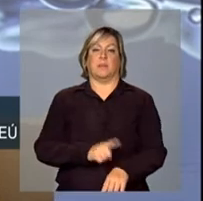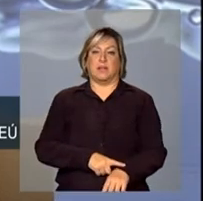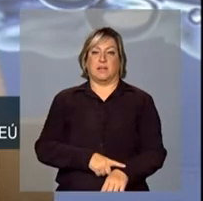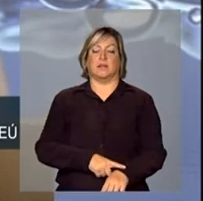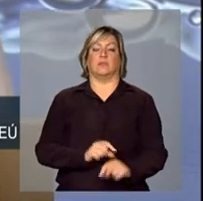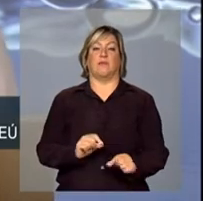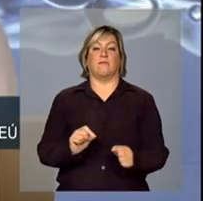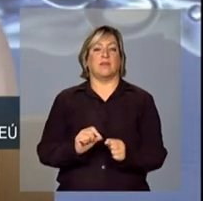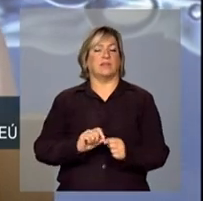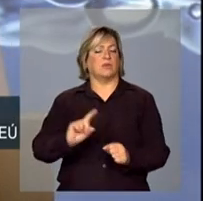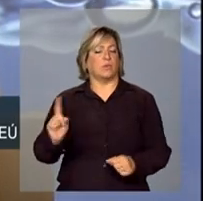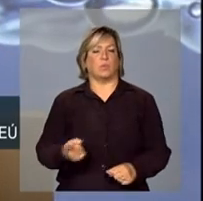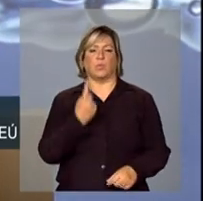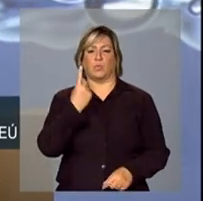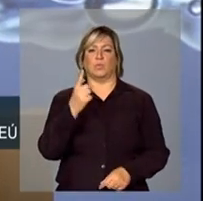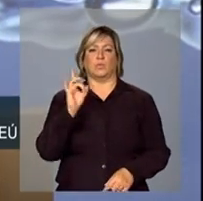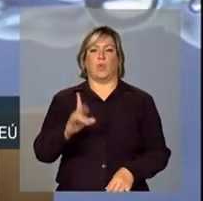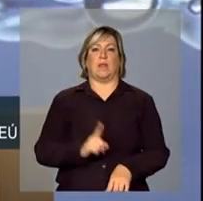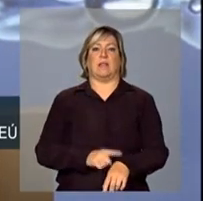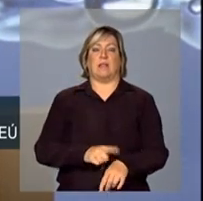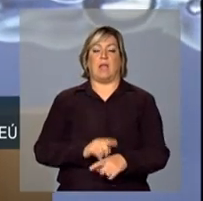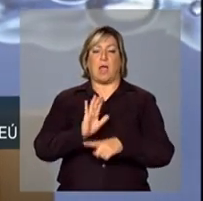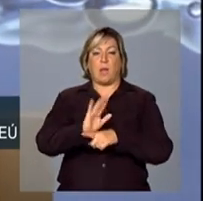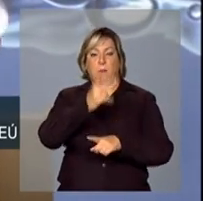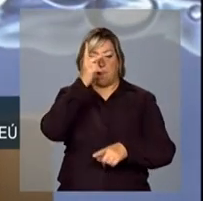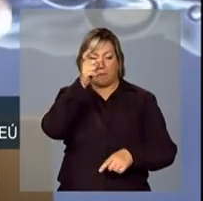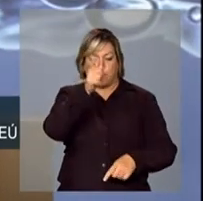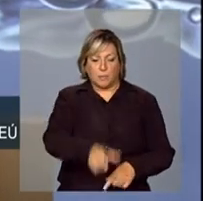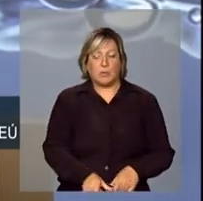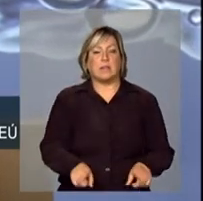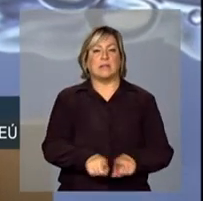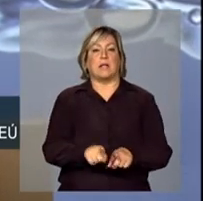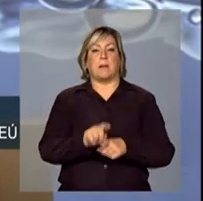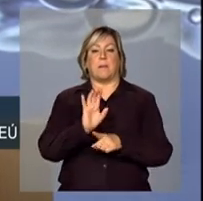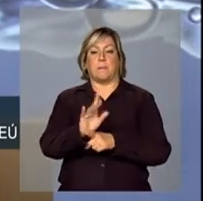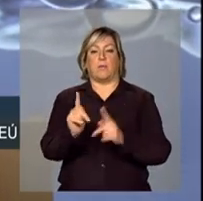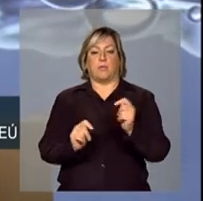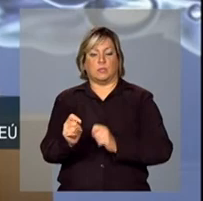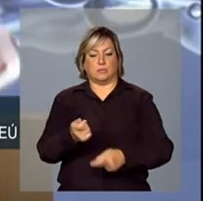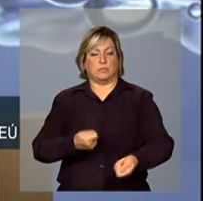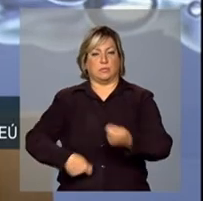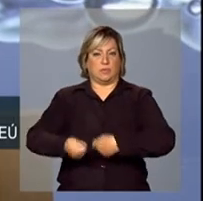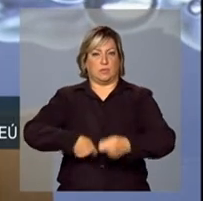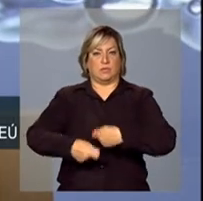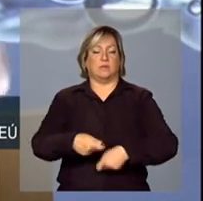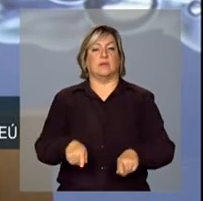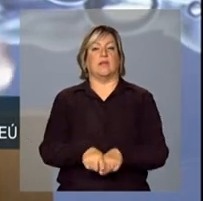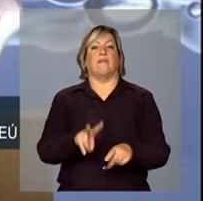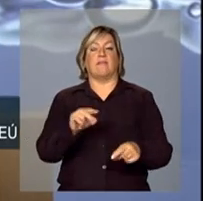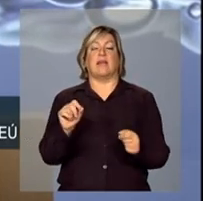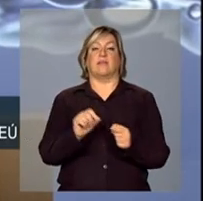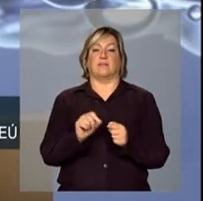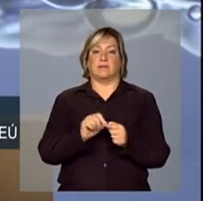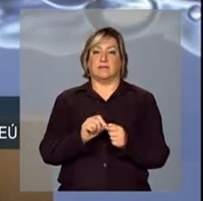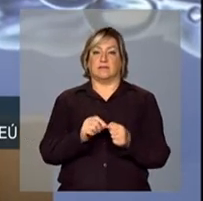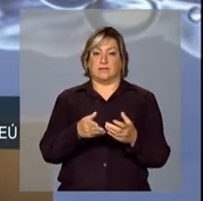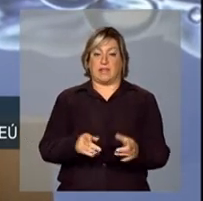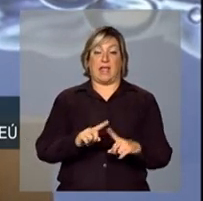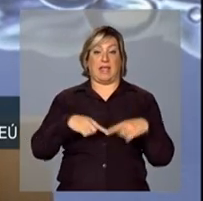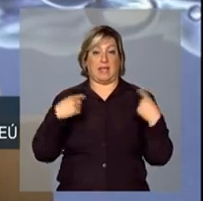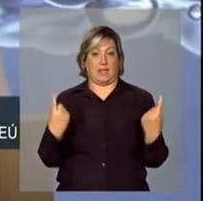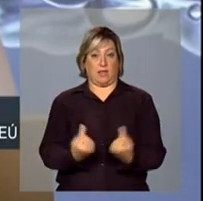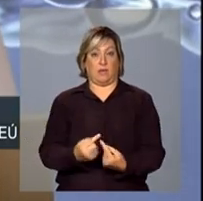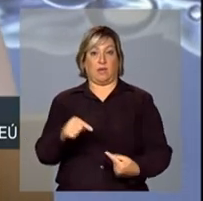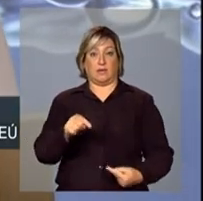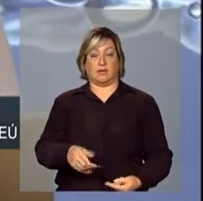um só tempo, a proteção das pessoas e a proteção da economia. E vai ser exatamente nessa reunião